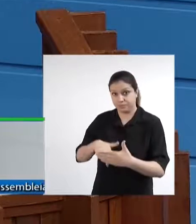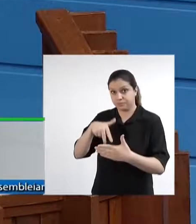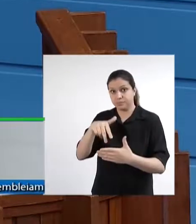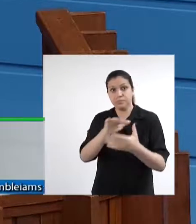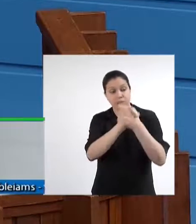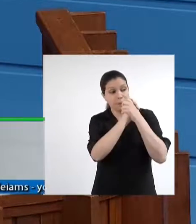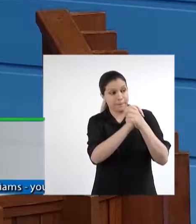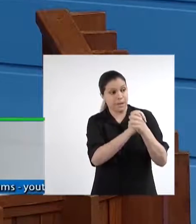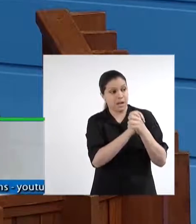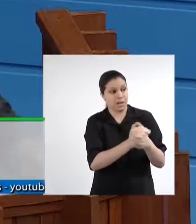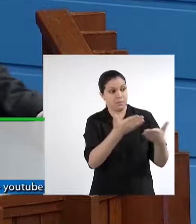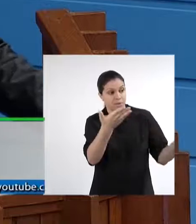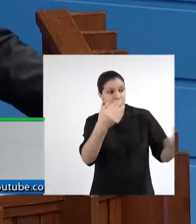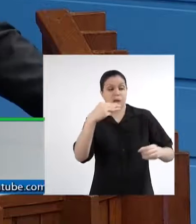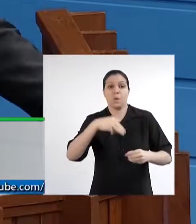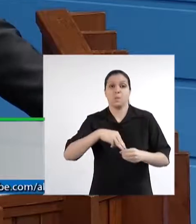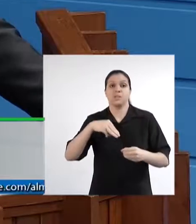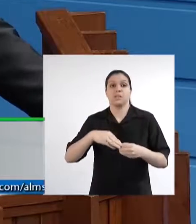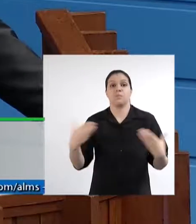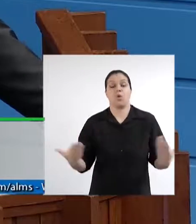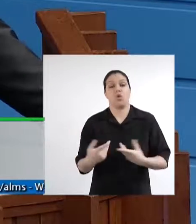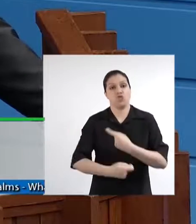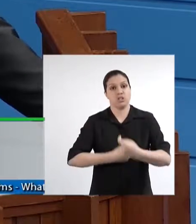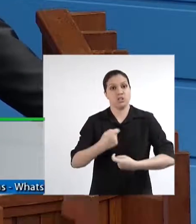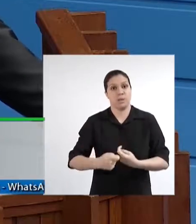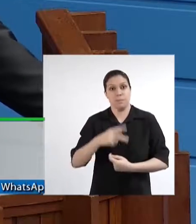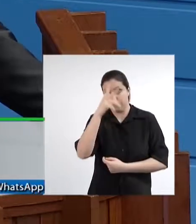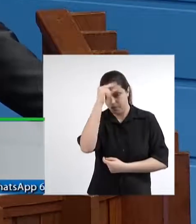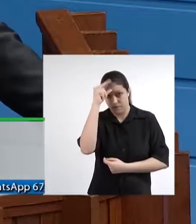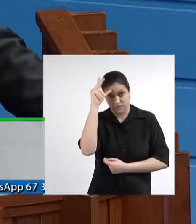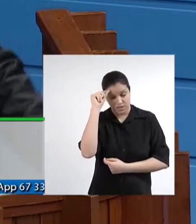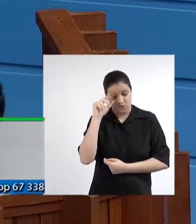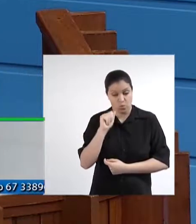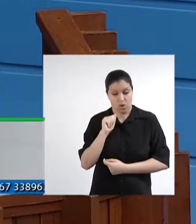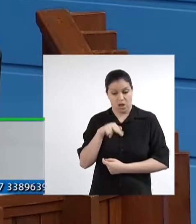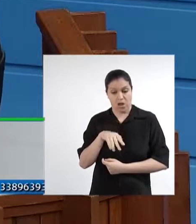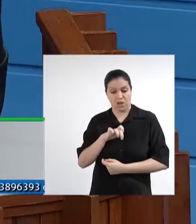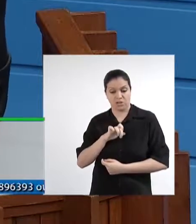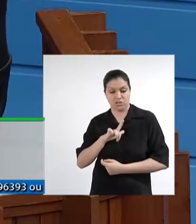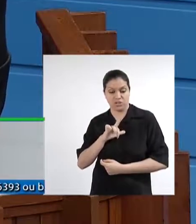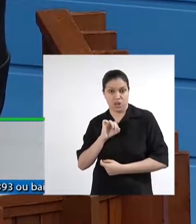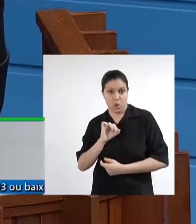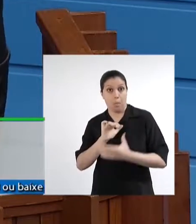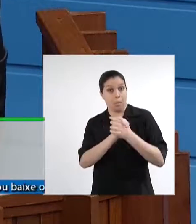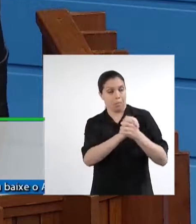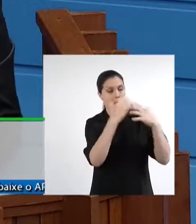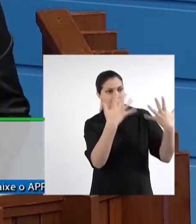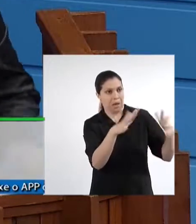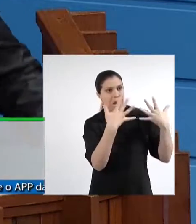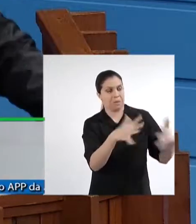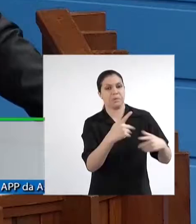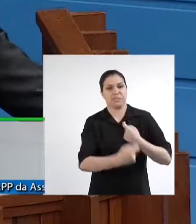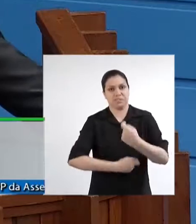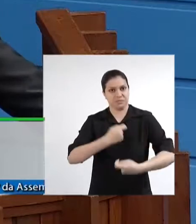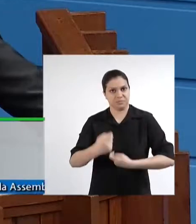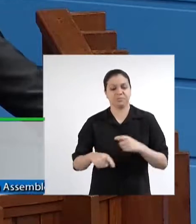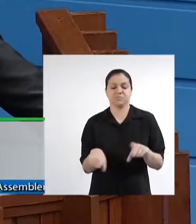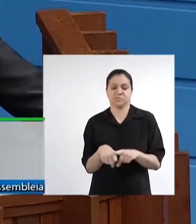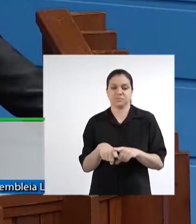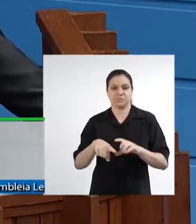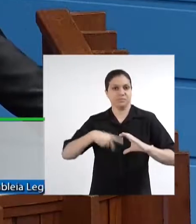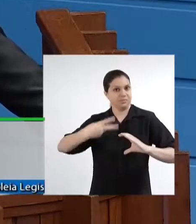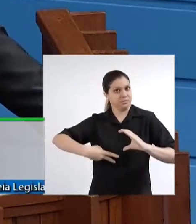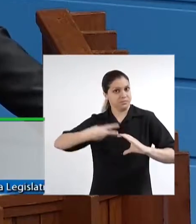nosso município, que hoje é administrada pelo prefeito Ângelo Guerreiro, parabenizando ele pela gestão e a Câmara